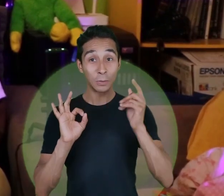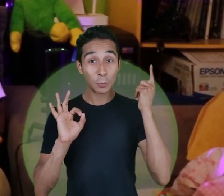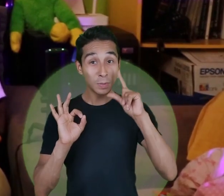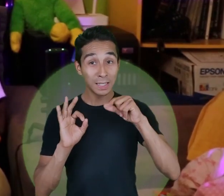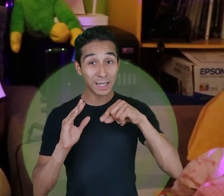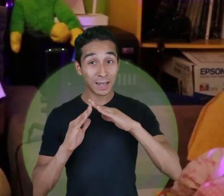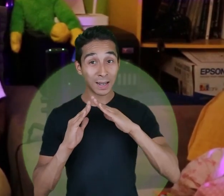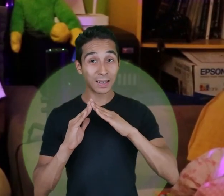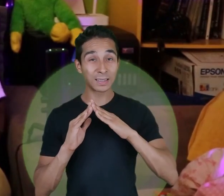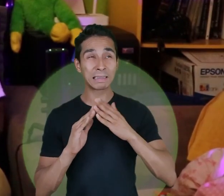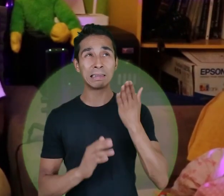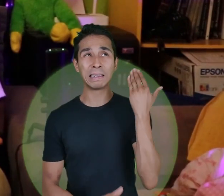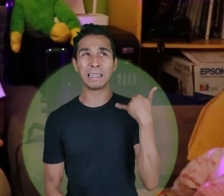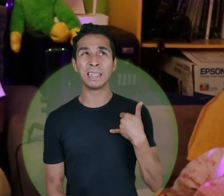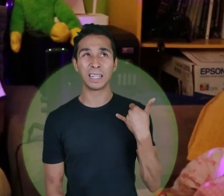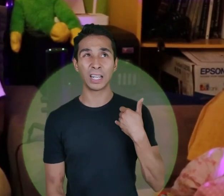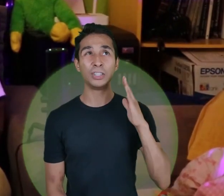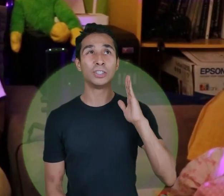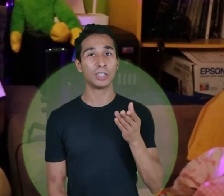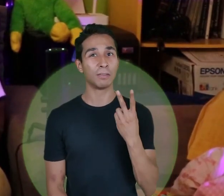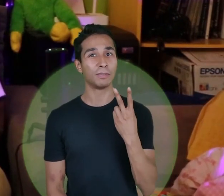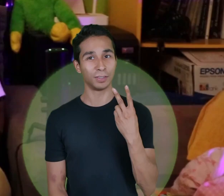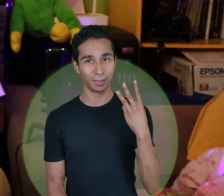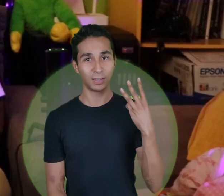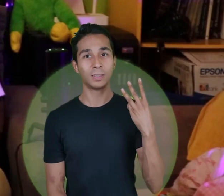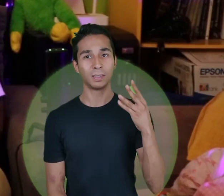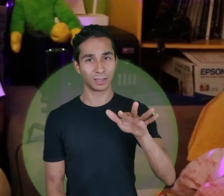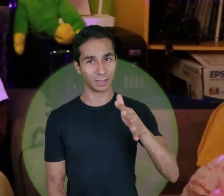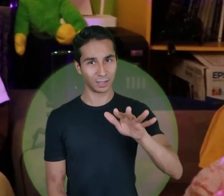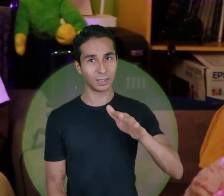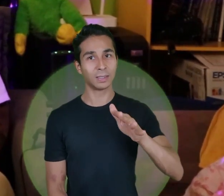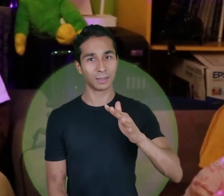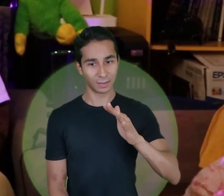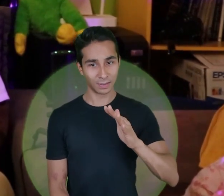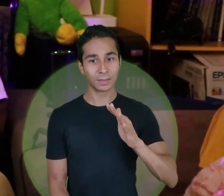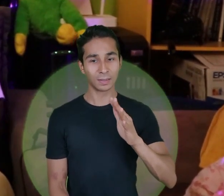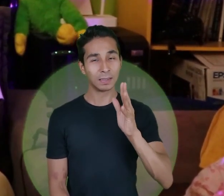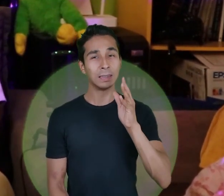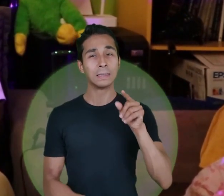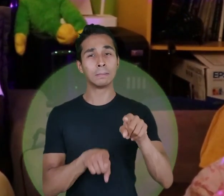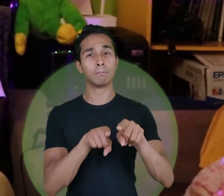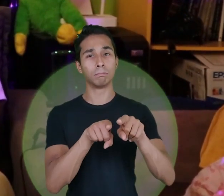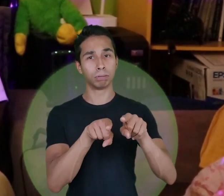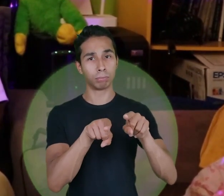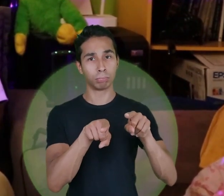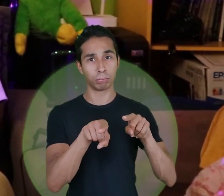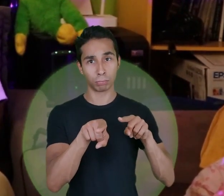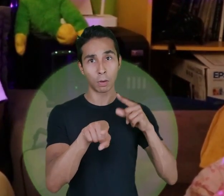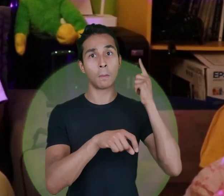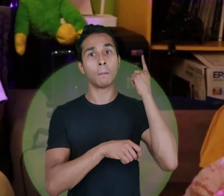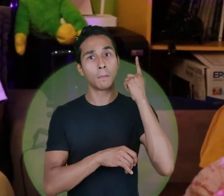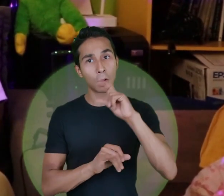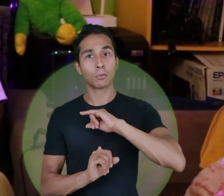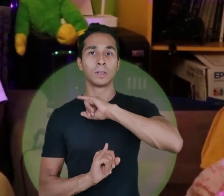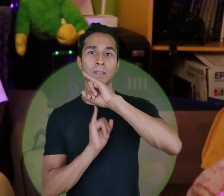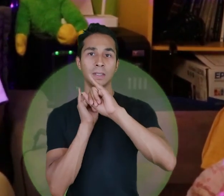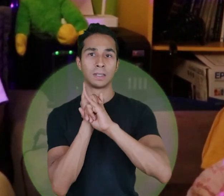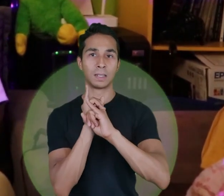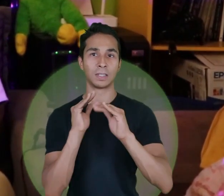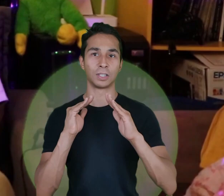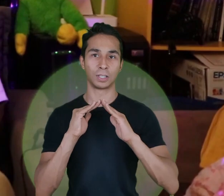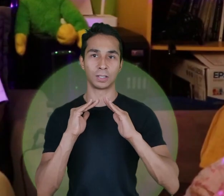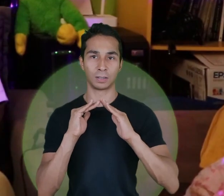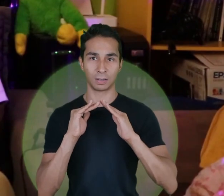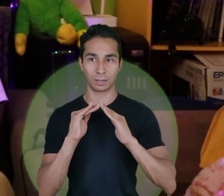na minha casa, eu acho que quando eu tinha uns 23 anos, assim. Então, tipo, teve todo um atraso para poder ter acesso, né, a